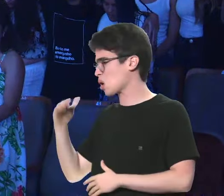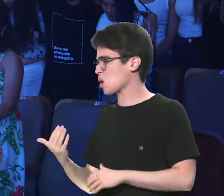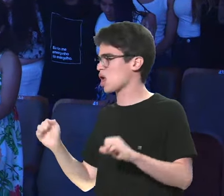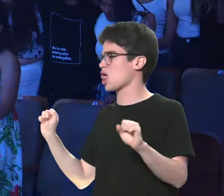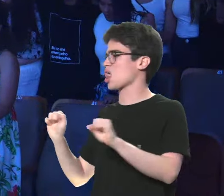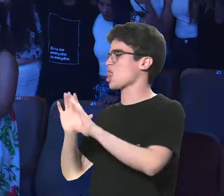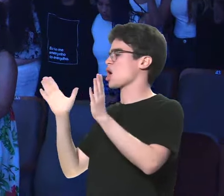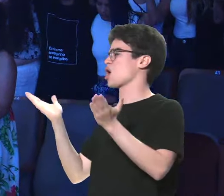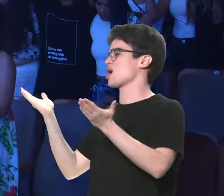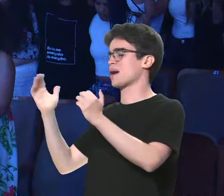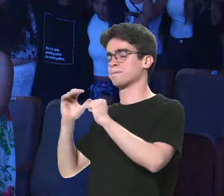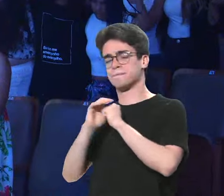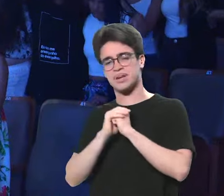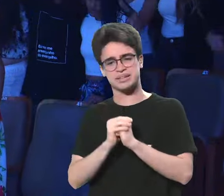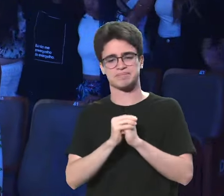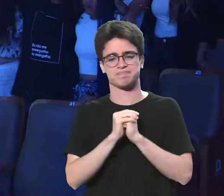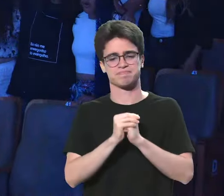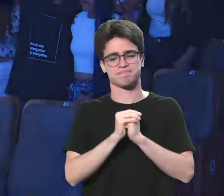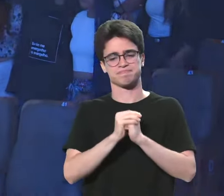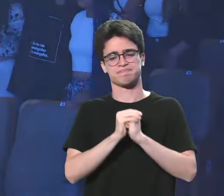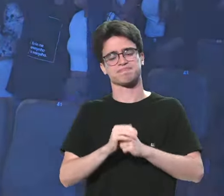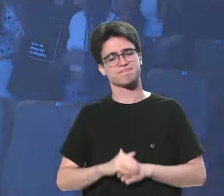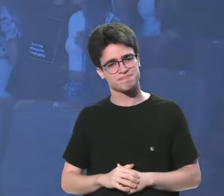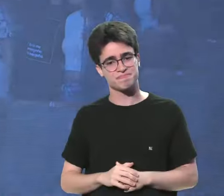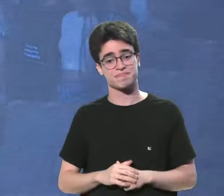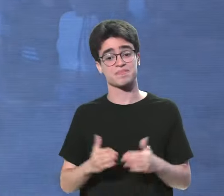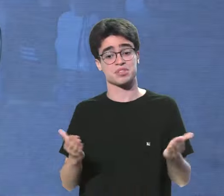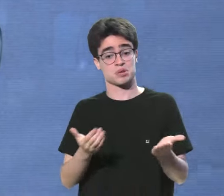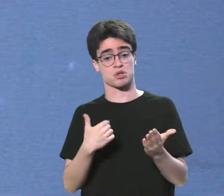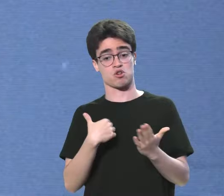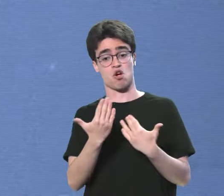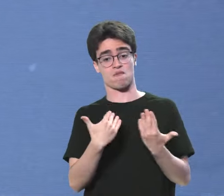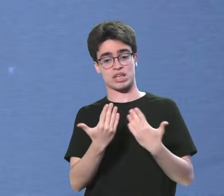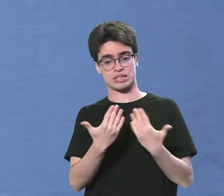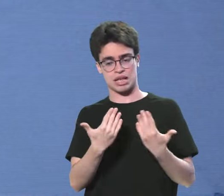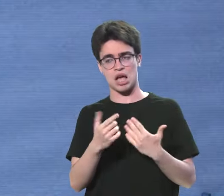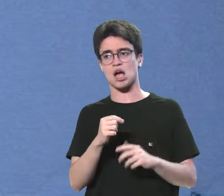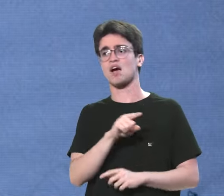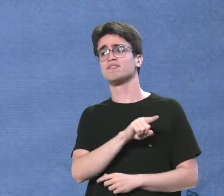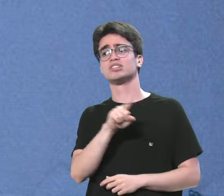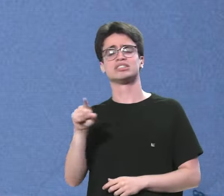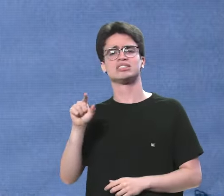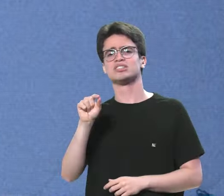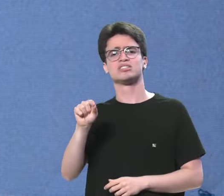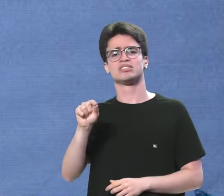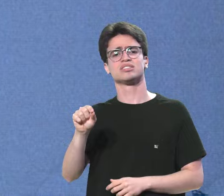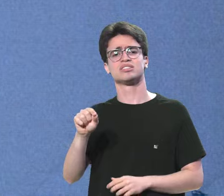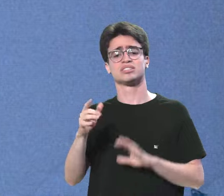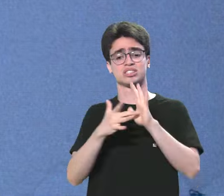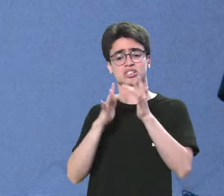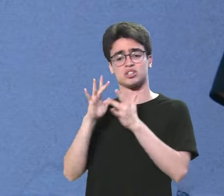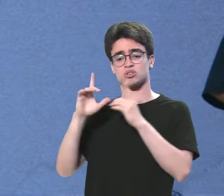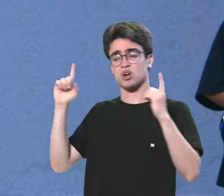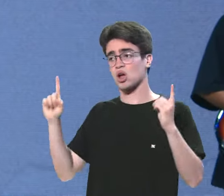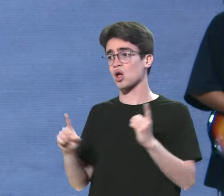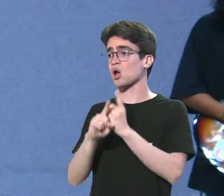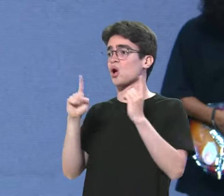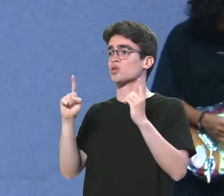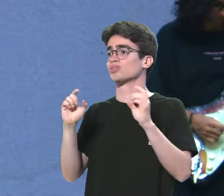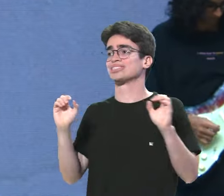nome amém agora eu quero falar com quem ainda não teve esse encontro com